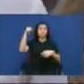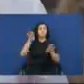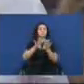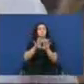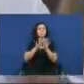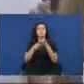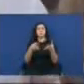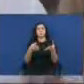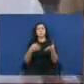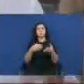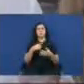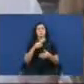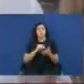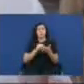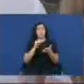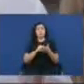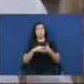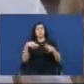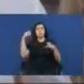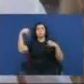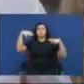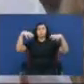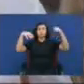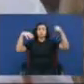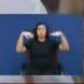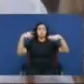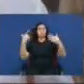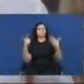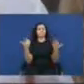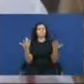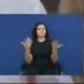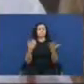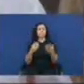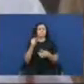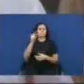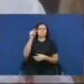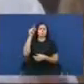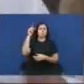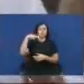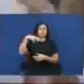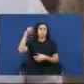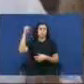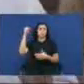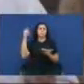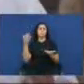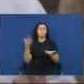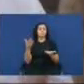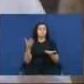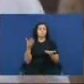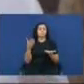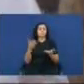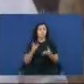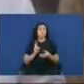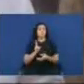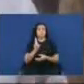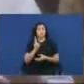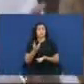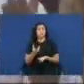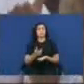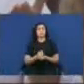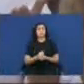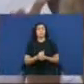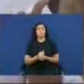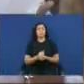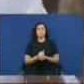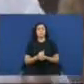presidente. Existe um sistema de iluminação bastante antigo lá e elas são queimadas e, para